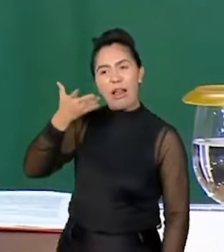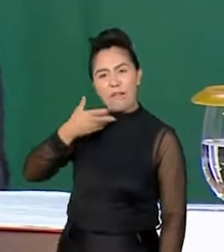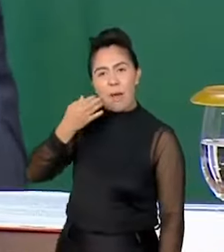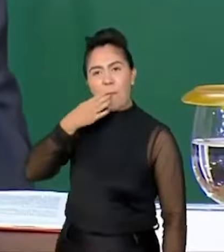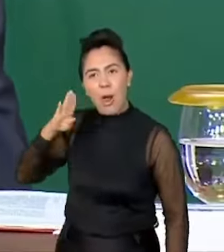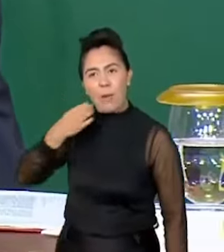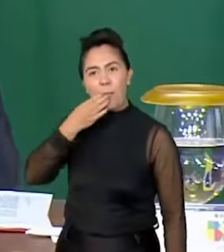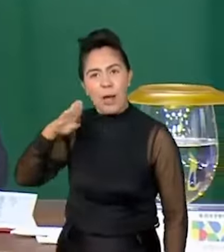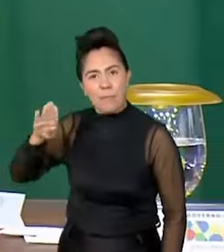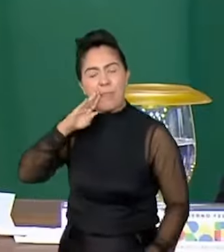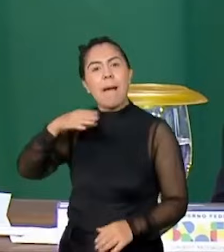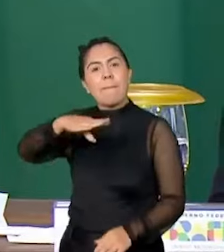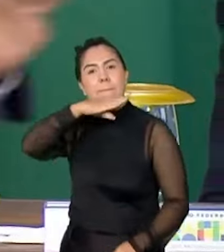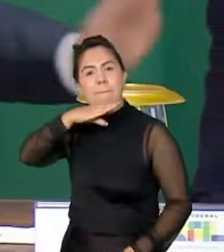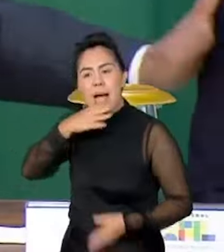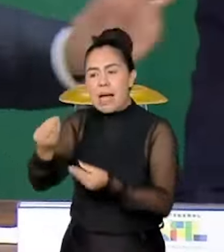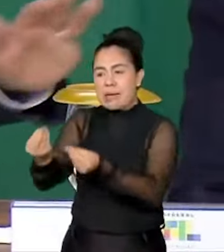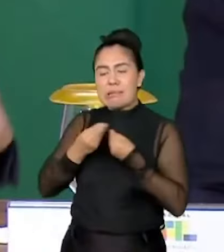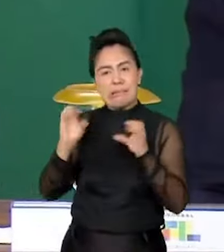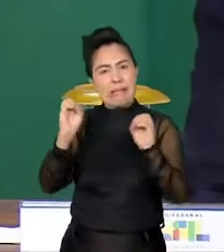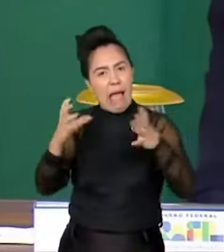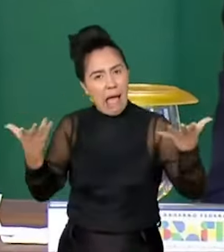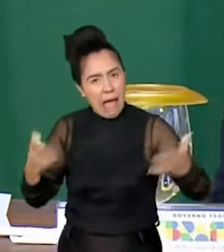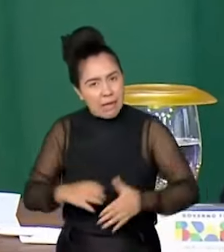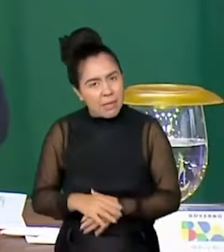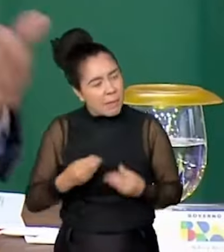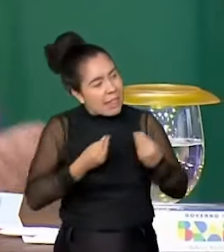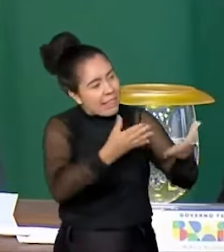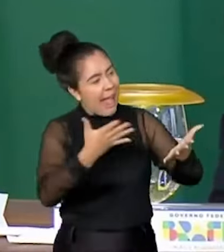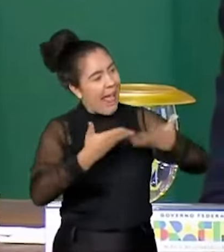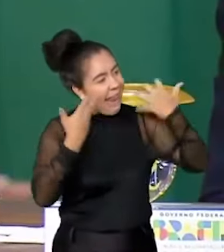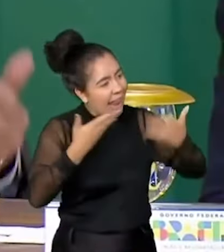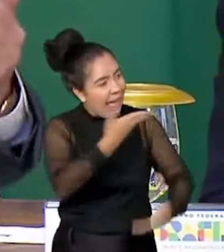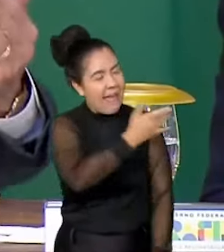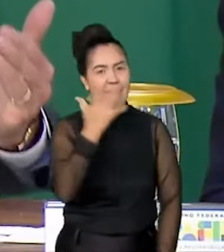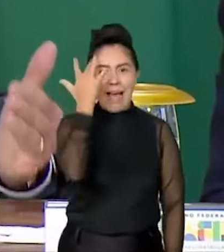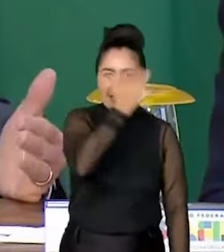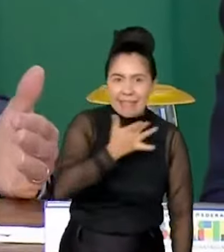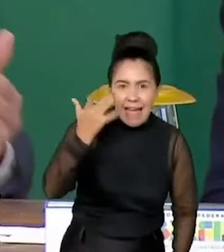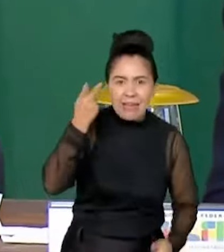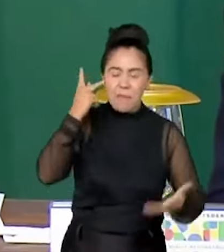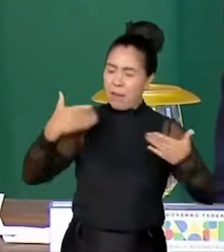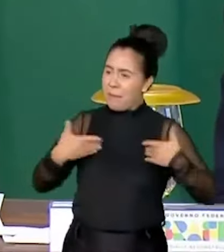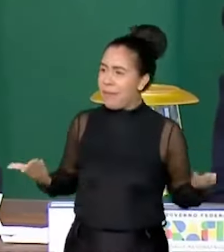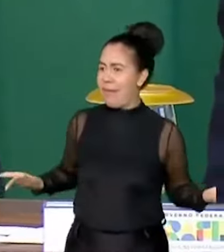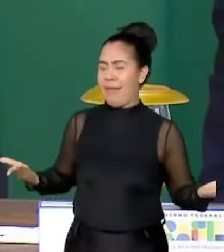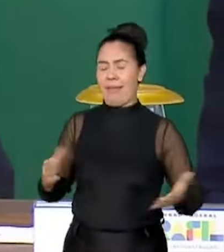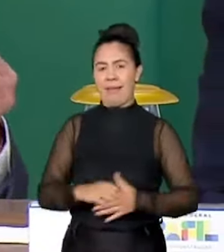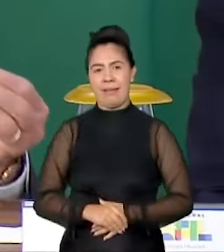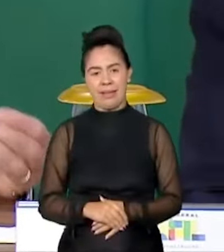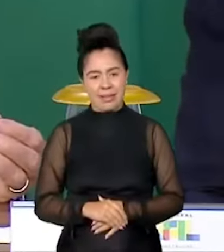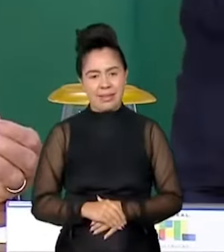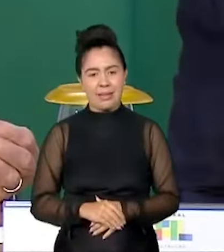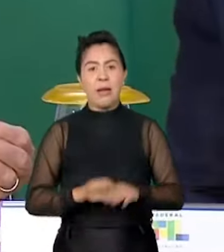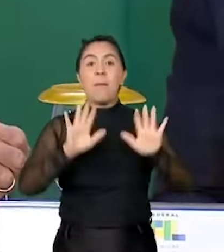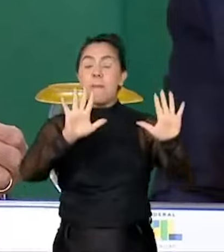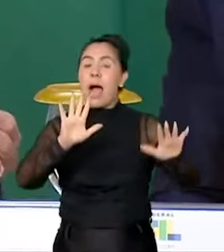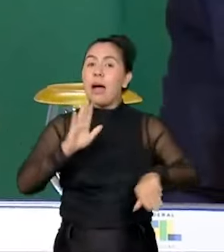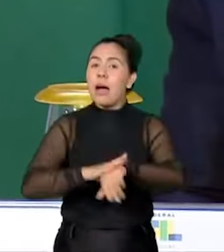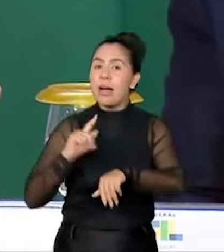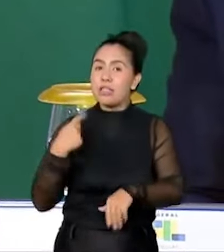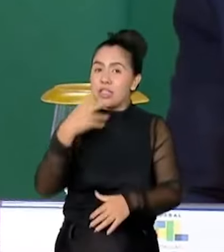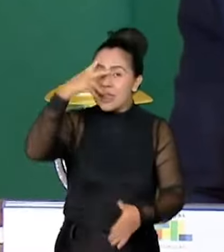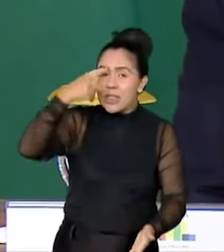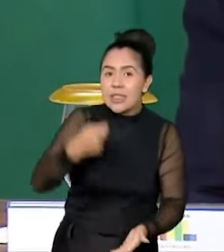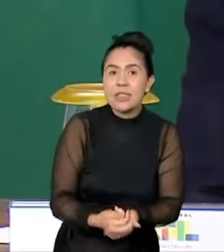traz uma manga para o Alckmin ficar mais alegre, para o Haddad e para mim. Bem, então, o que nós decidimos fazer